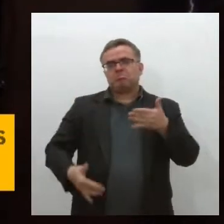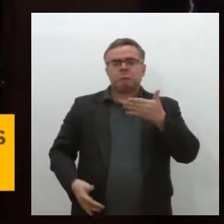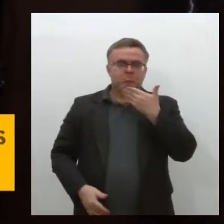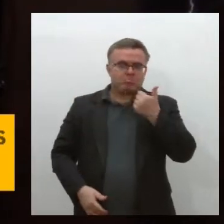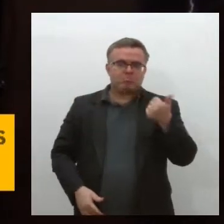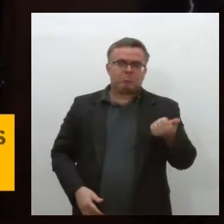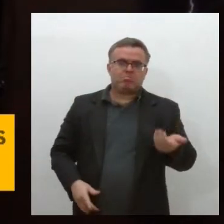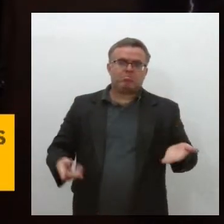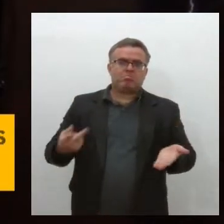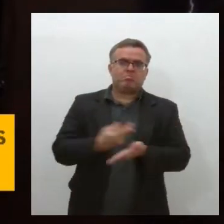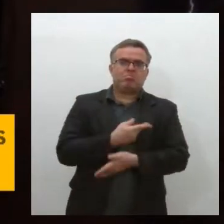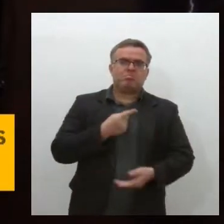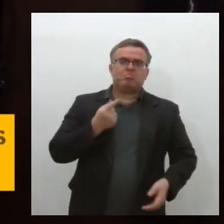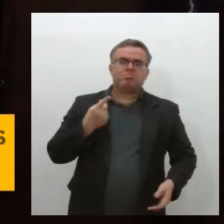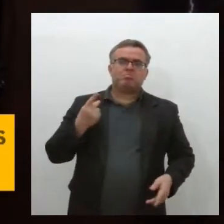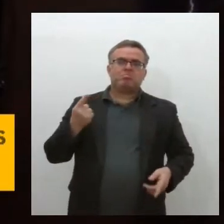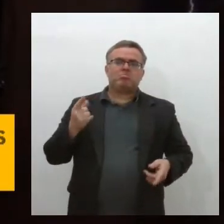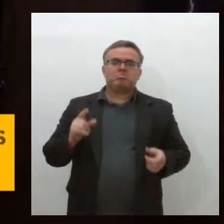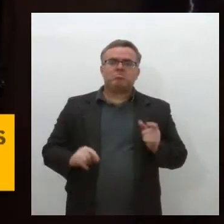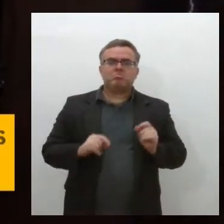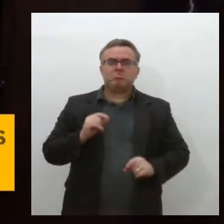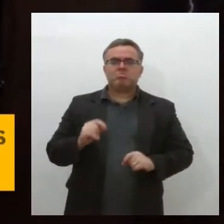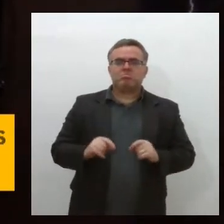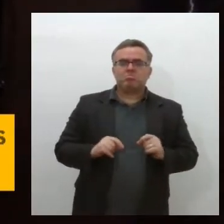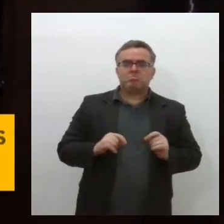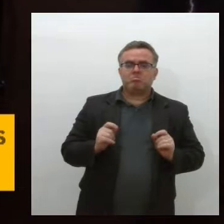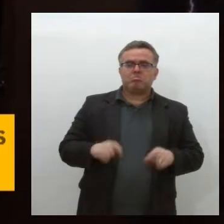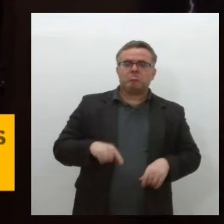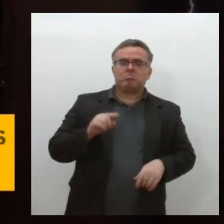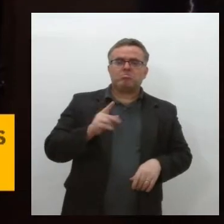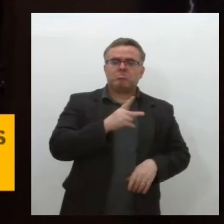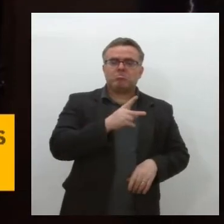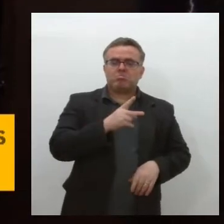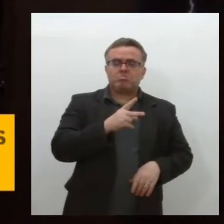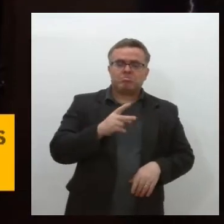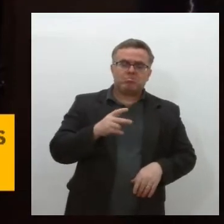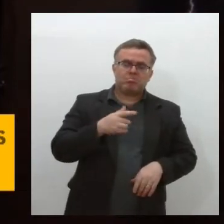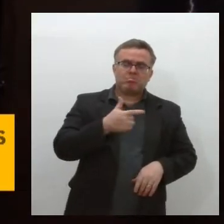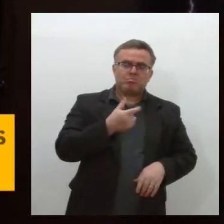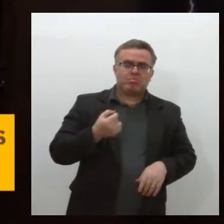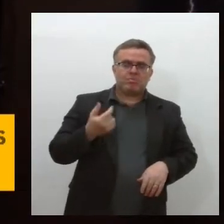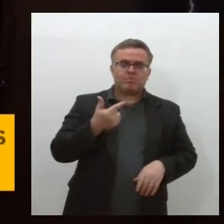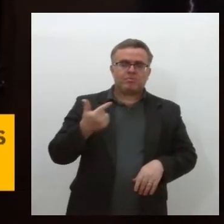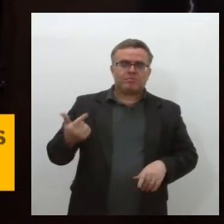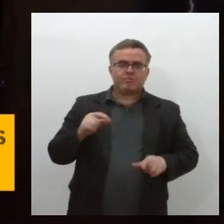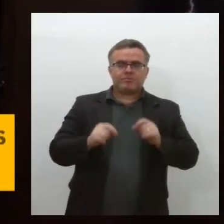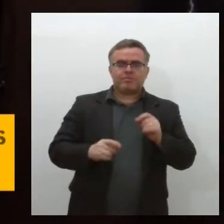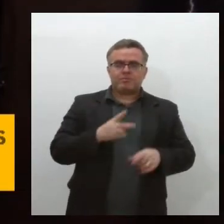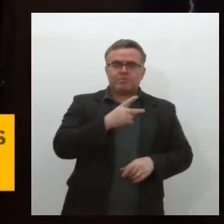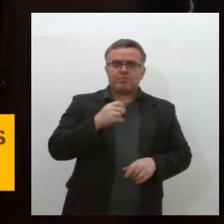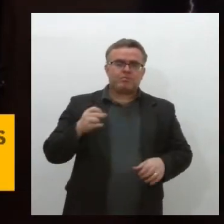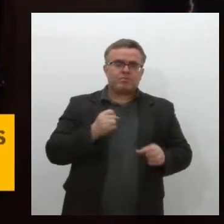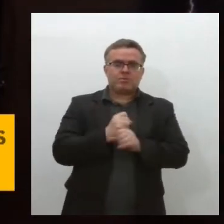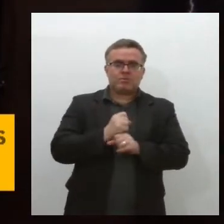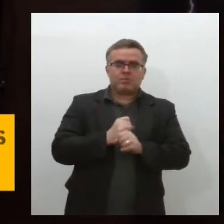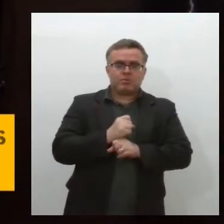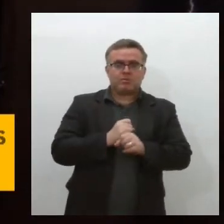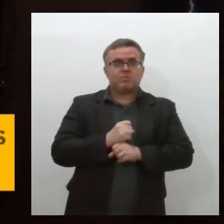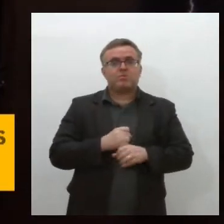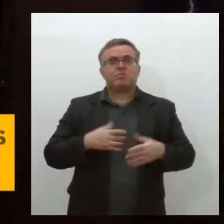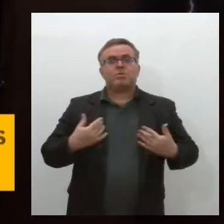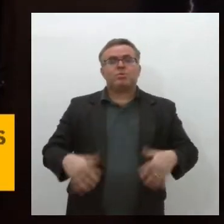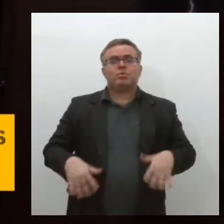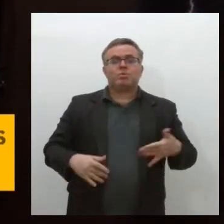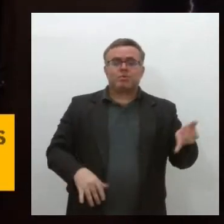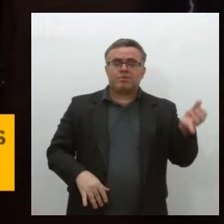que aconteceu. E essa questão de agora, 2022, da gente estar comemorando o bicentenário, é mais importante ainda que a